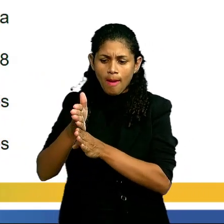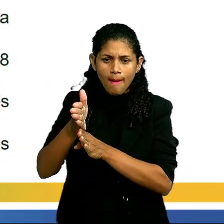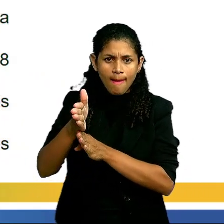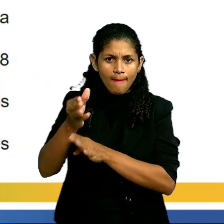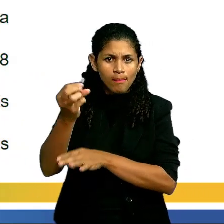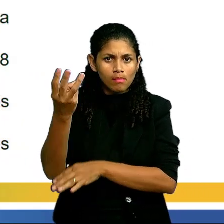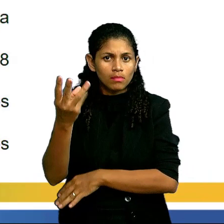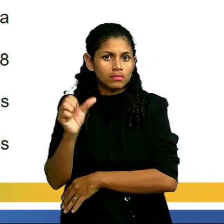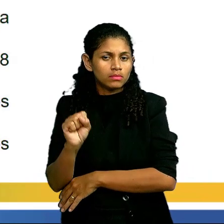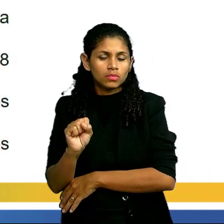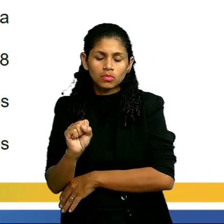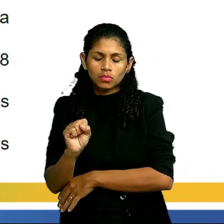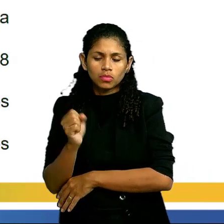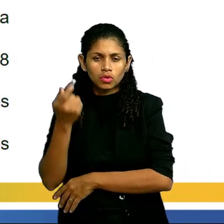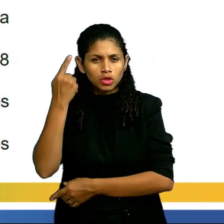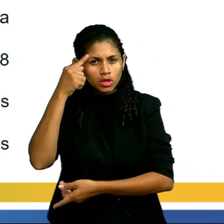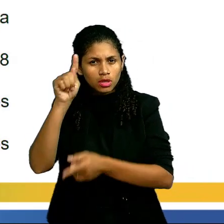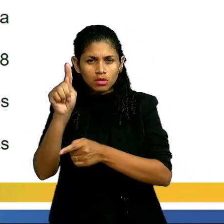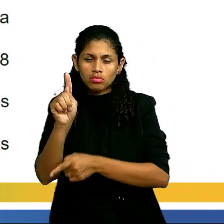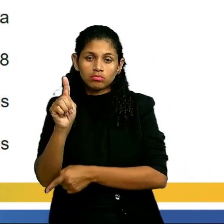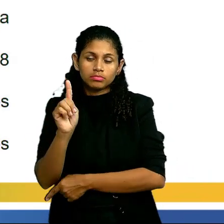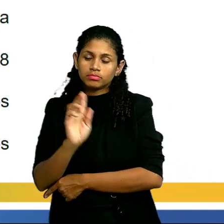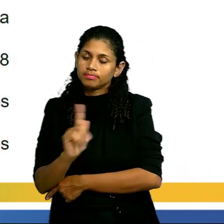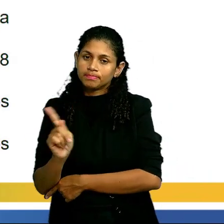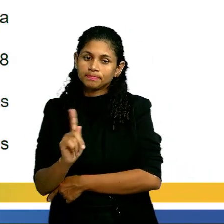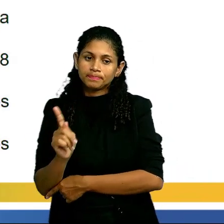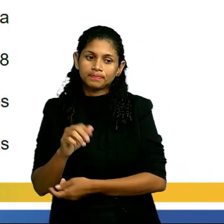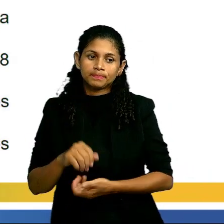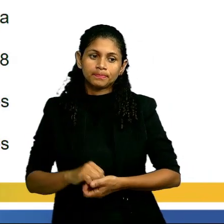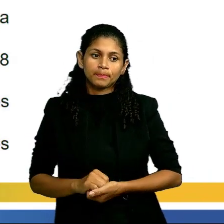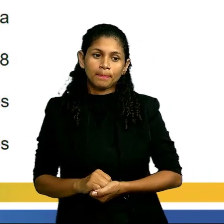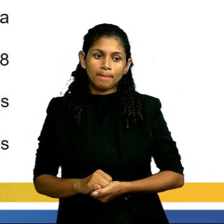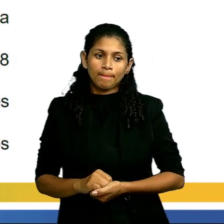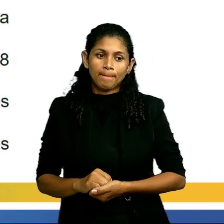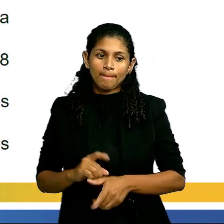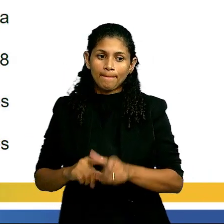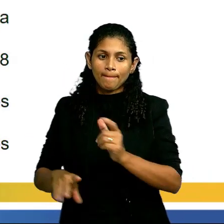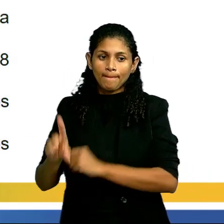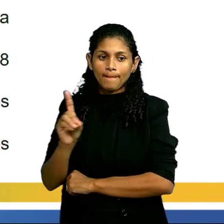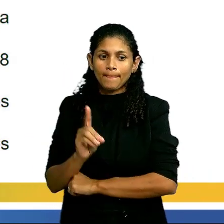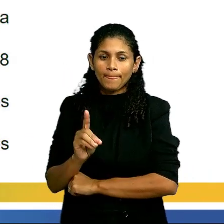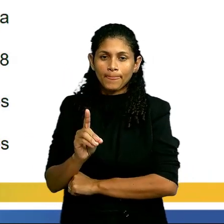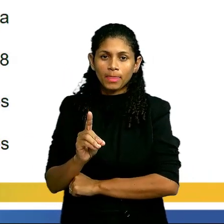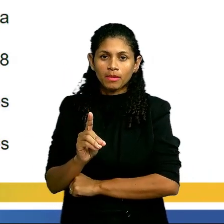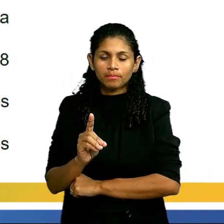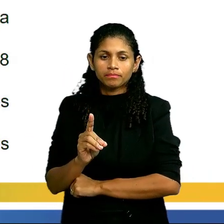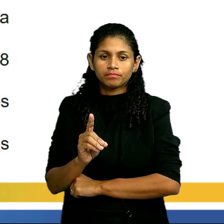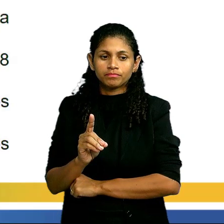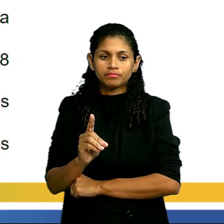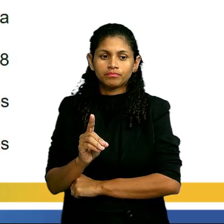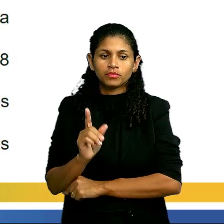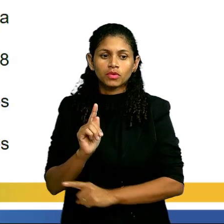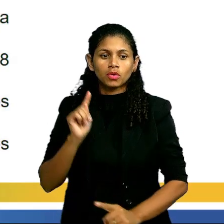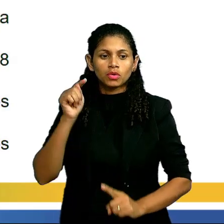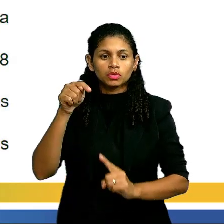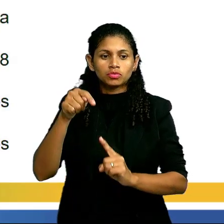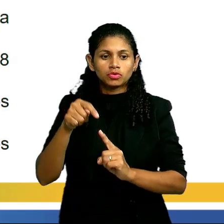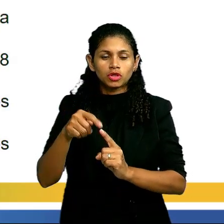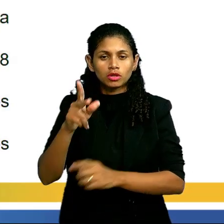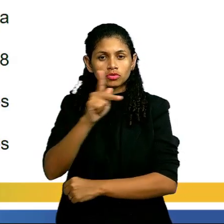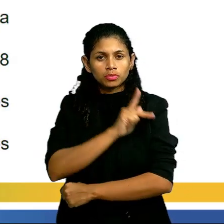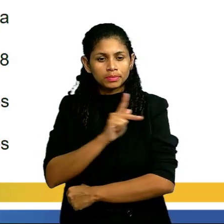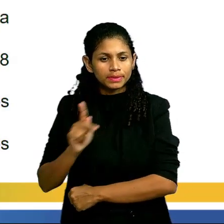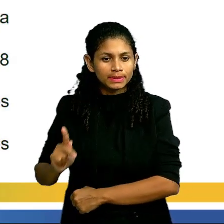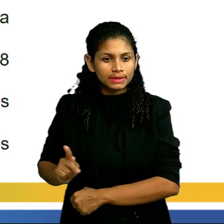conjunto ali de pessoas que estavam presentes nas conferências. Na letra B, vai dizer que a intenção do presidente Truman em